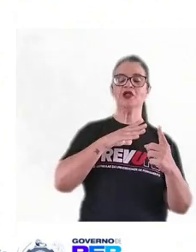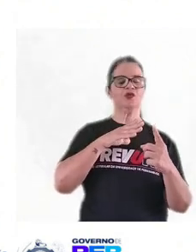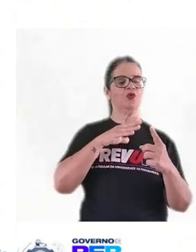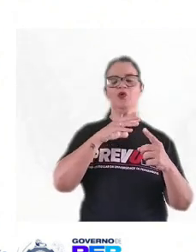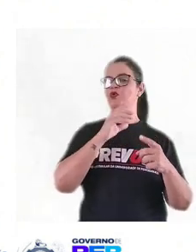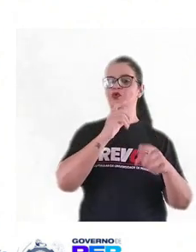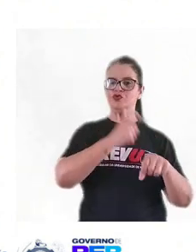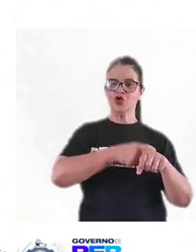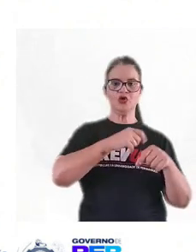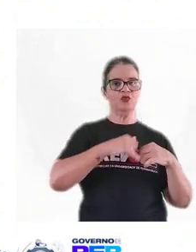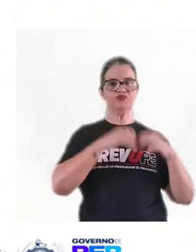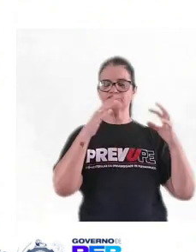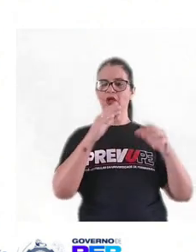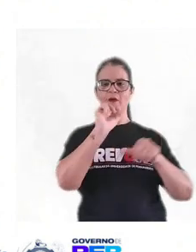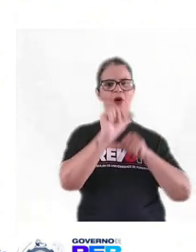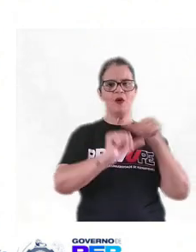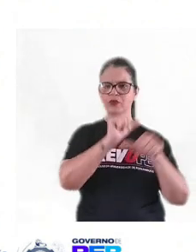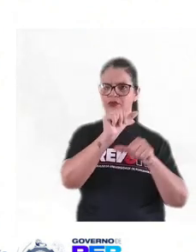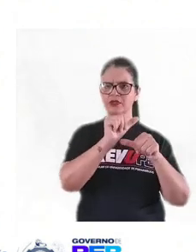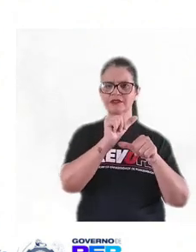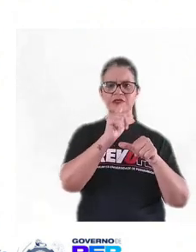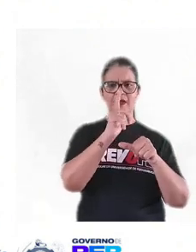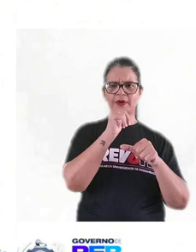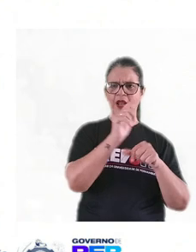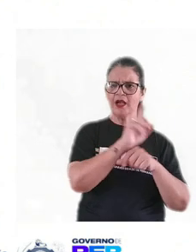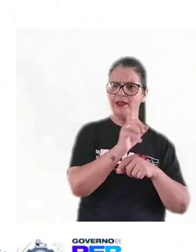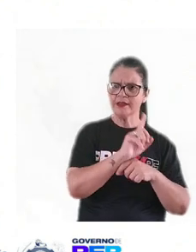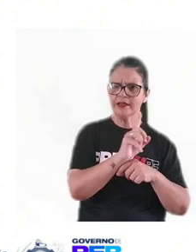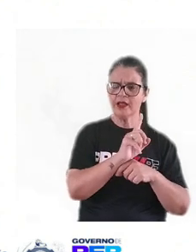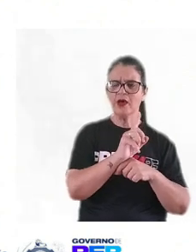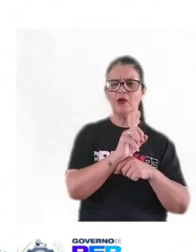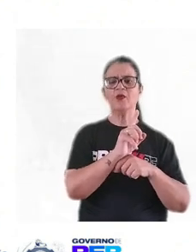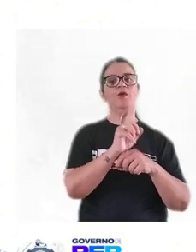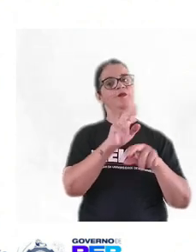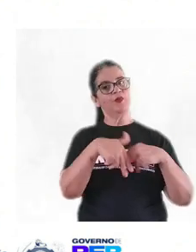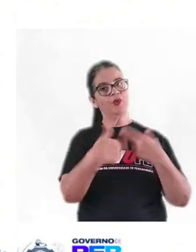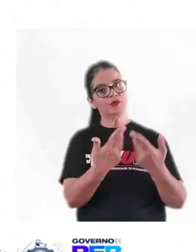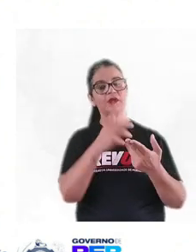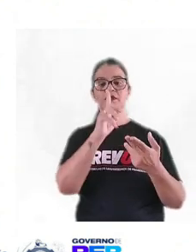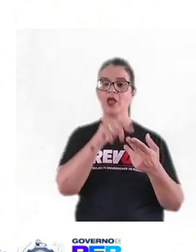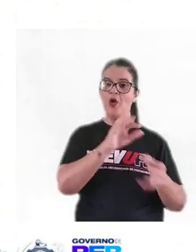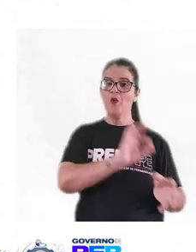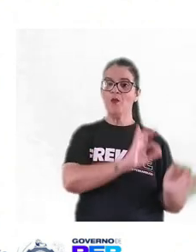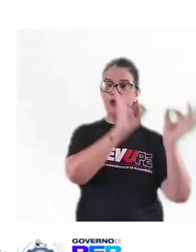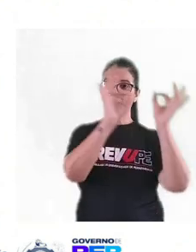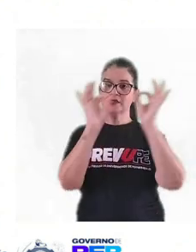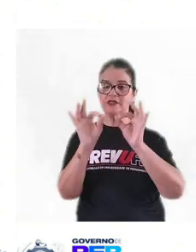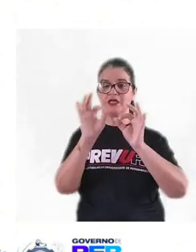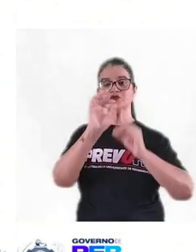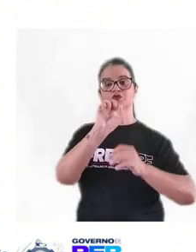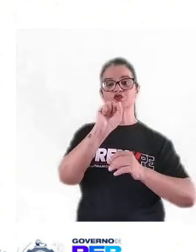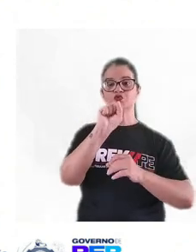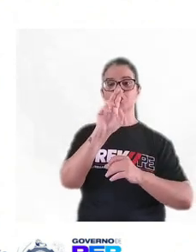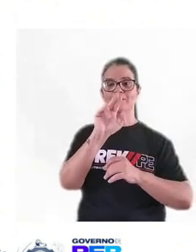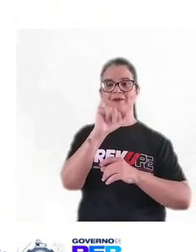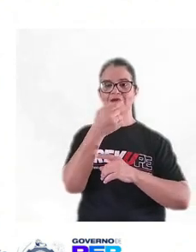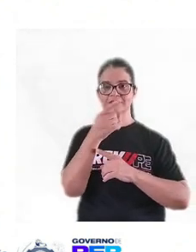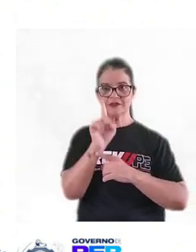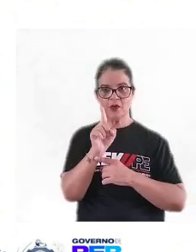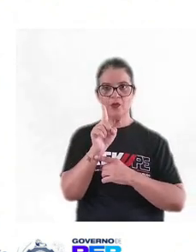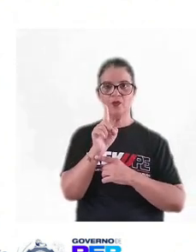gasoso sem que haja uma passagem pela fase líquida portanto é um processo de sublimação